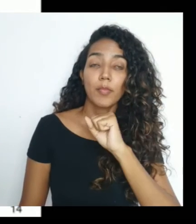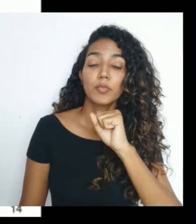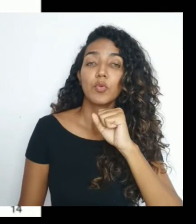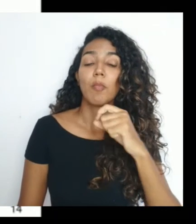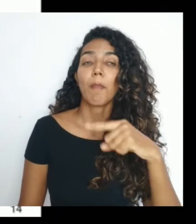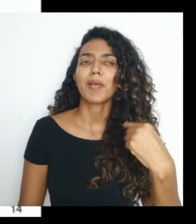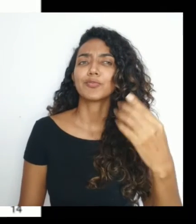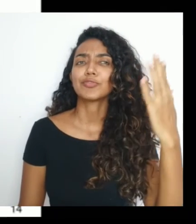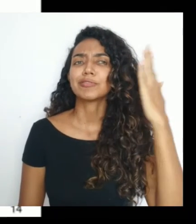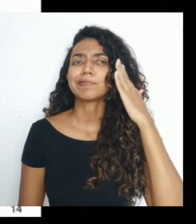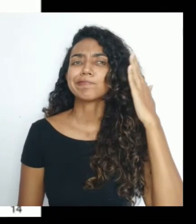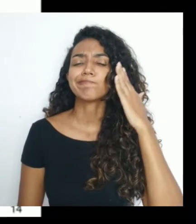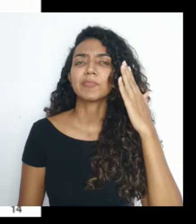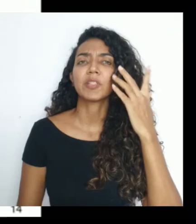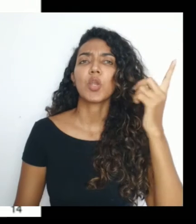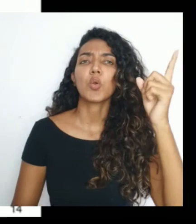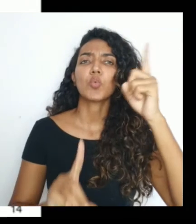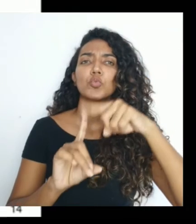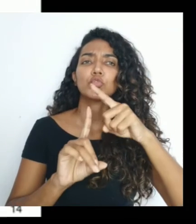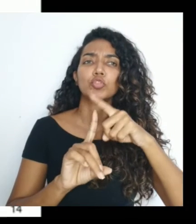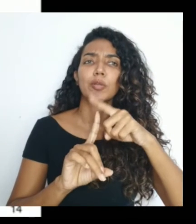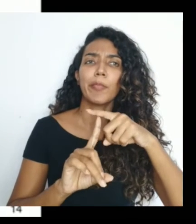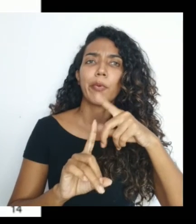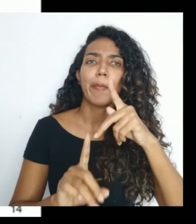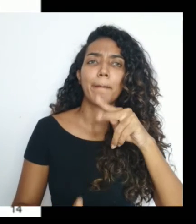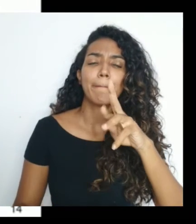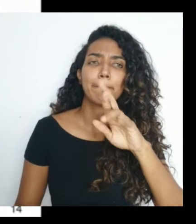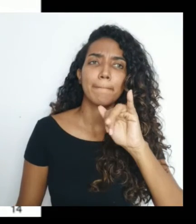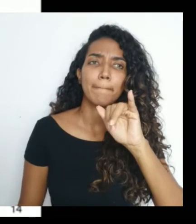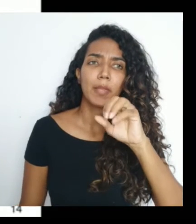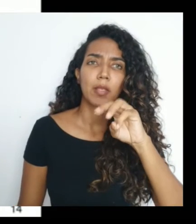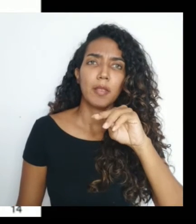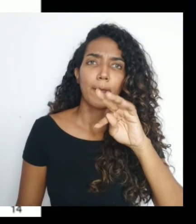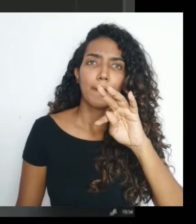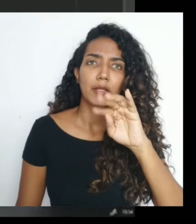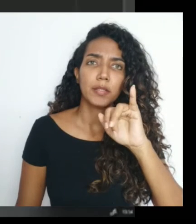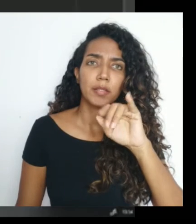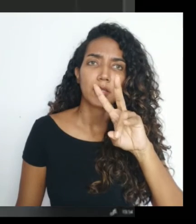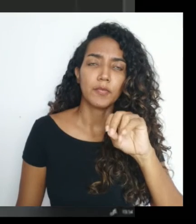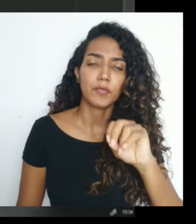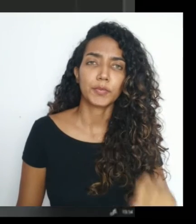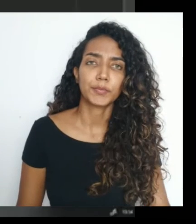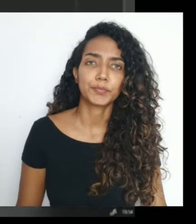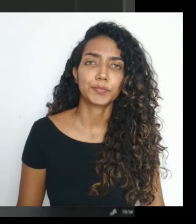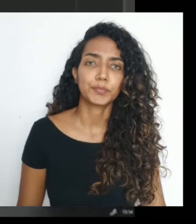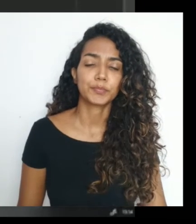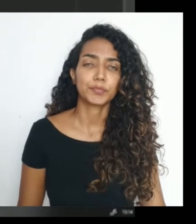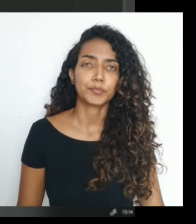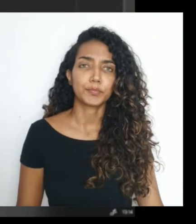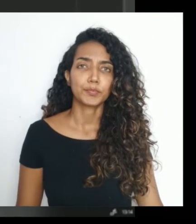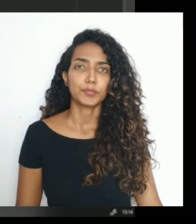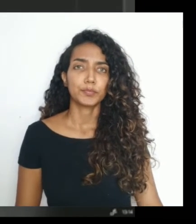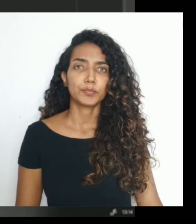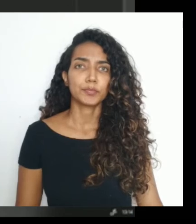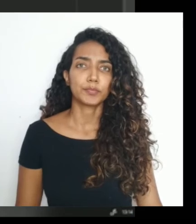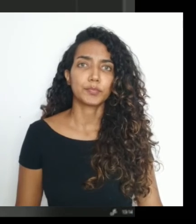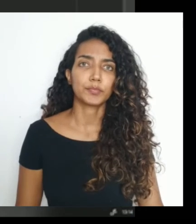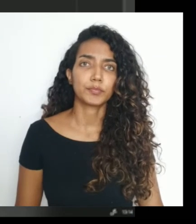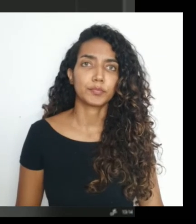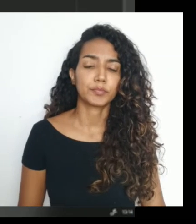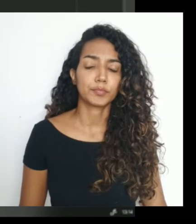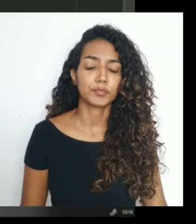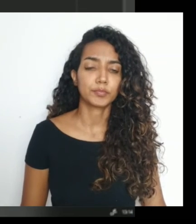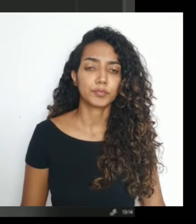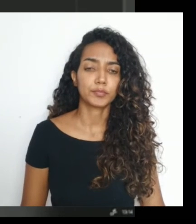primitivos, deixa eu só alternar aqui para o IntelliJ. E no IntelliJ vocês